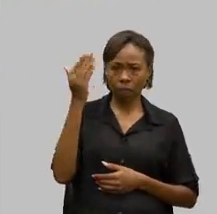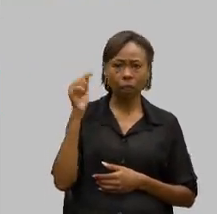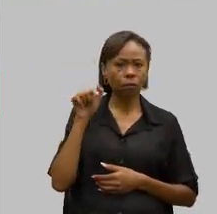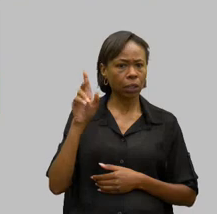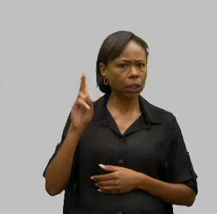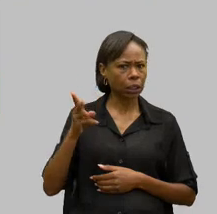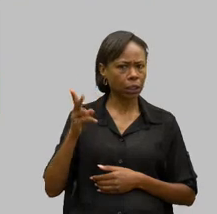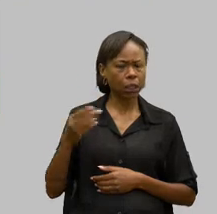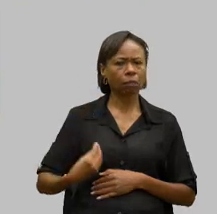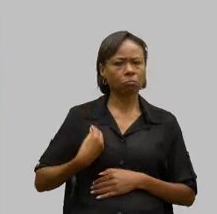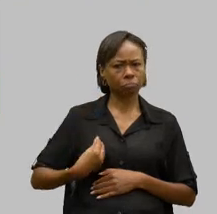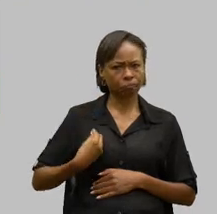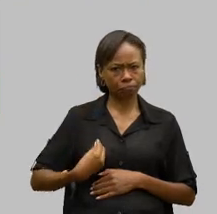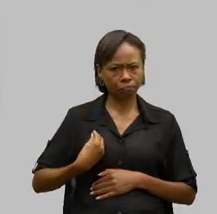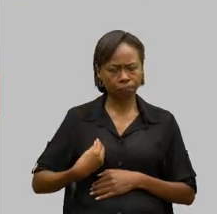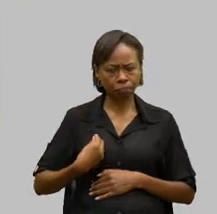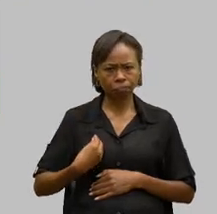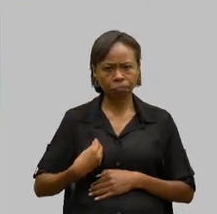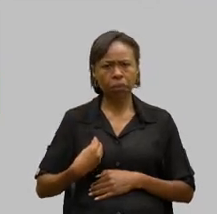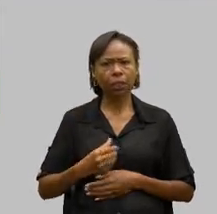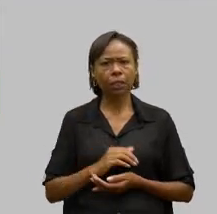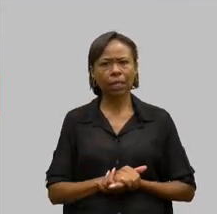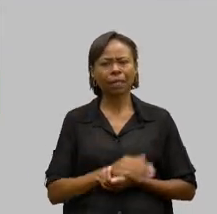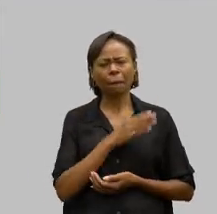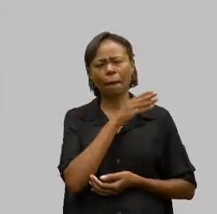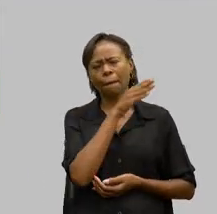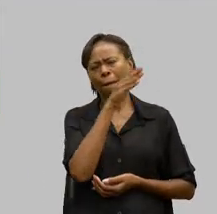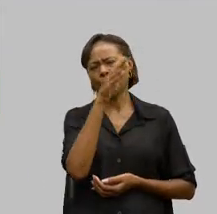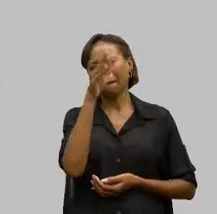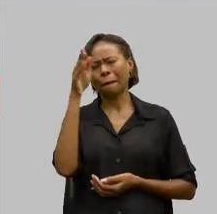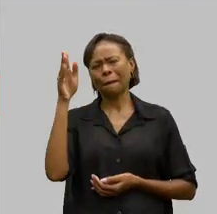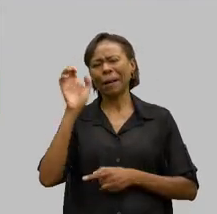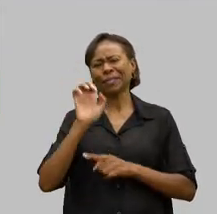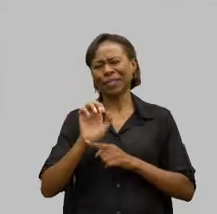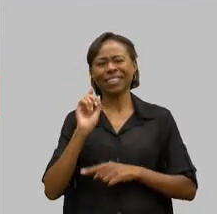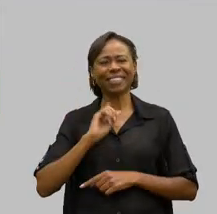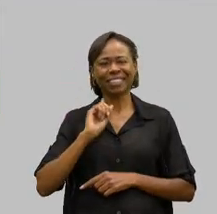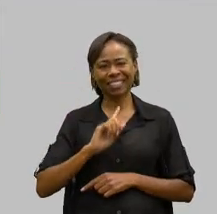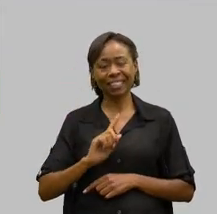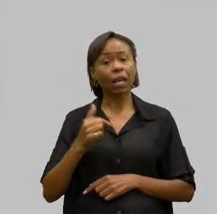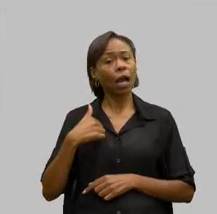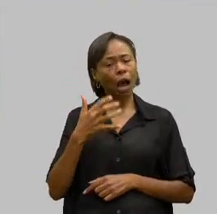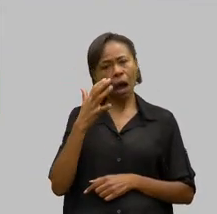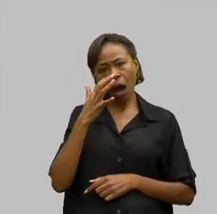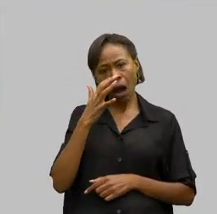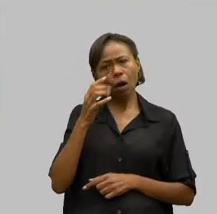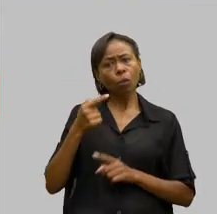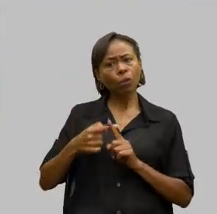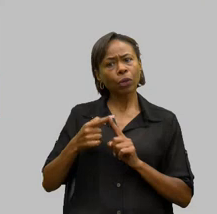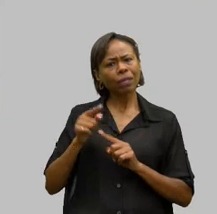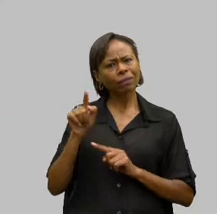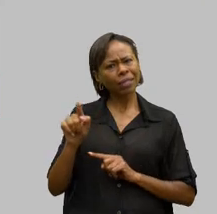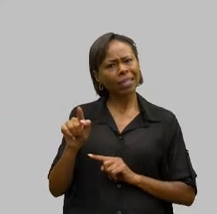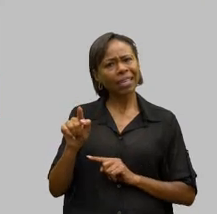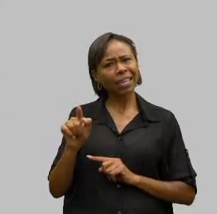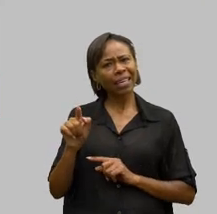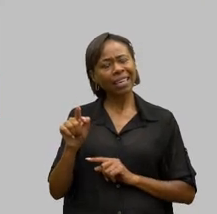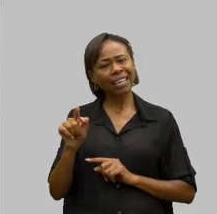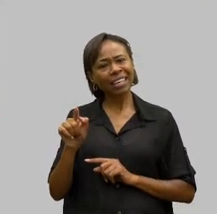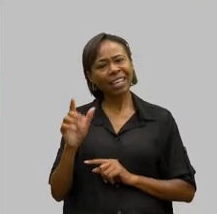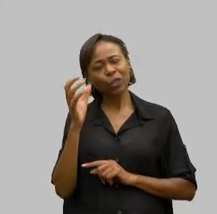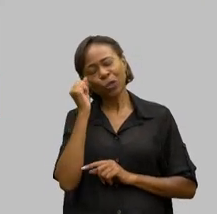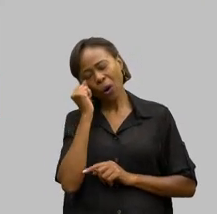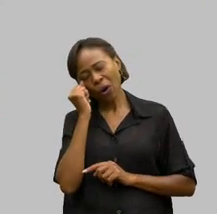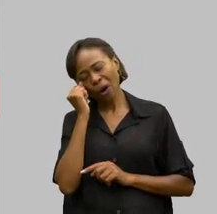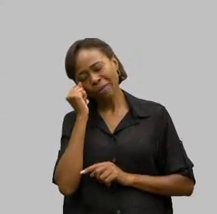presente, roda esse estado todo. Eu fiquei impressionado que o deputado dorme aqui e acorda lá em São Sebastião, não é assim?